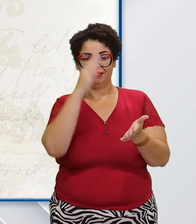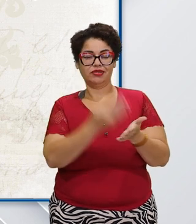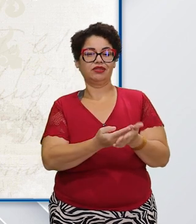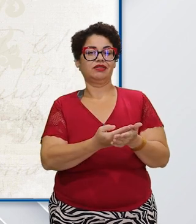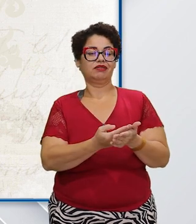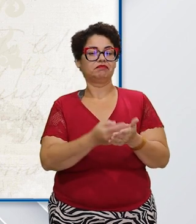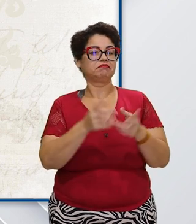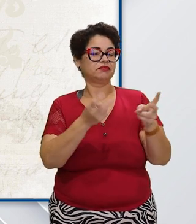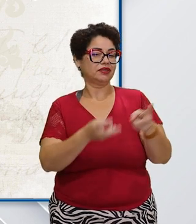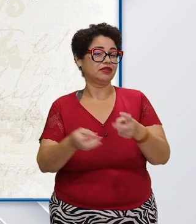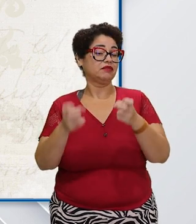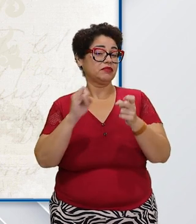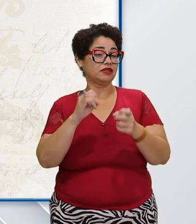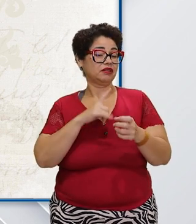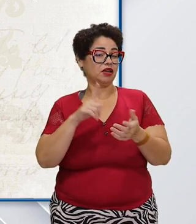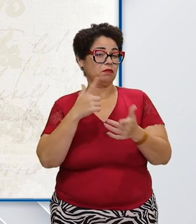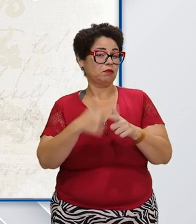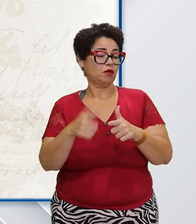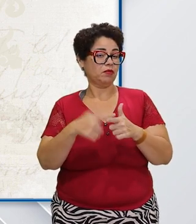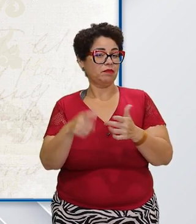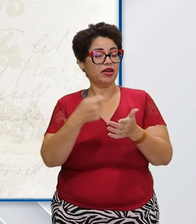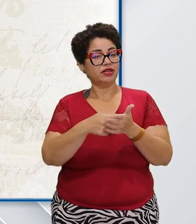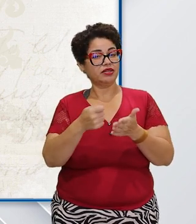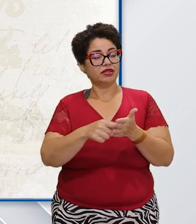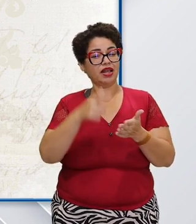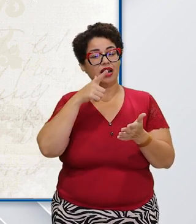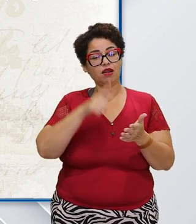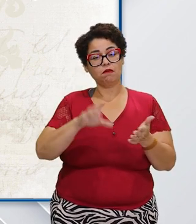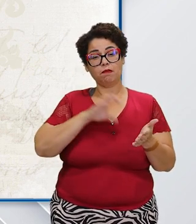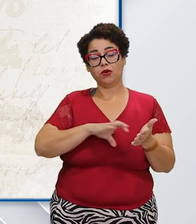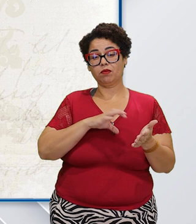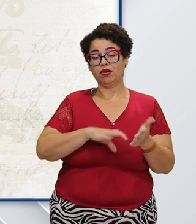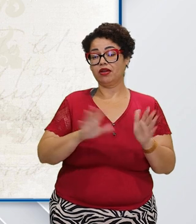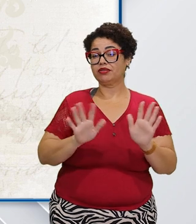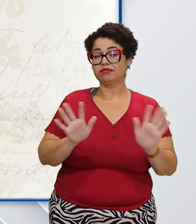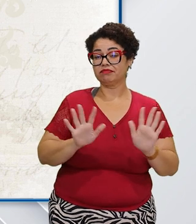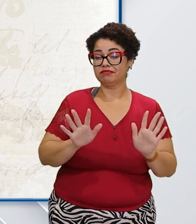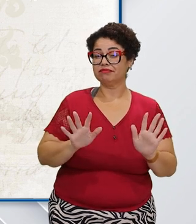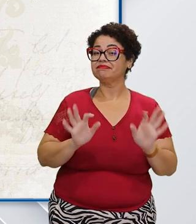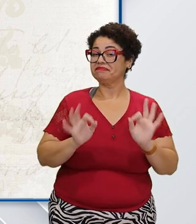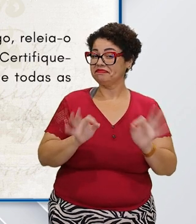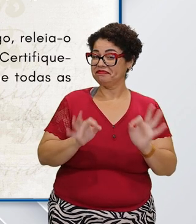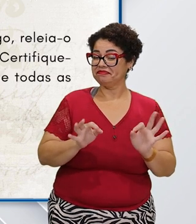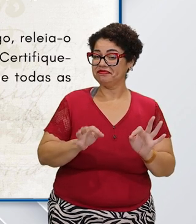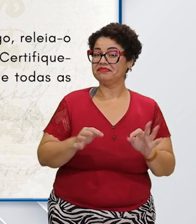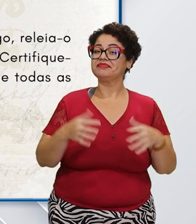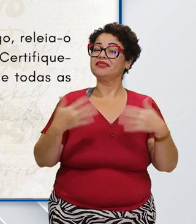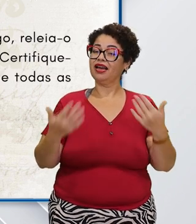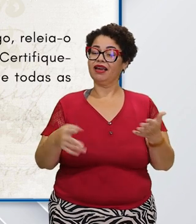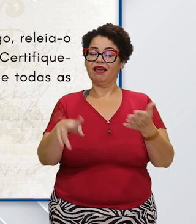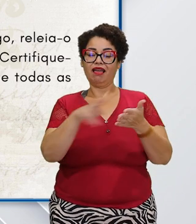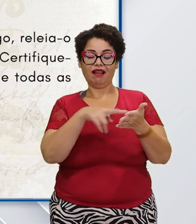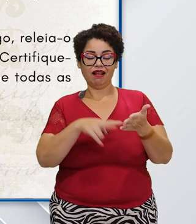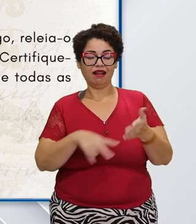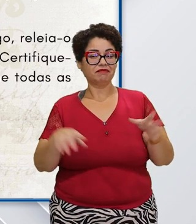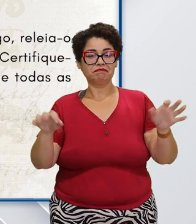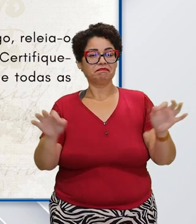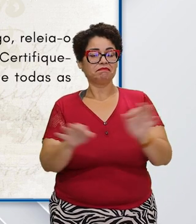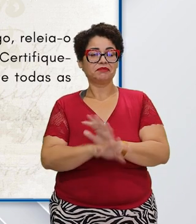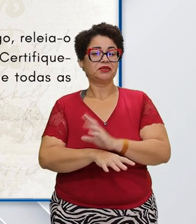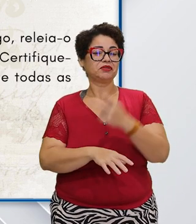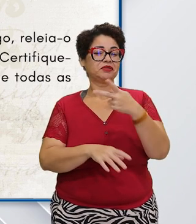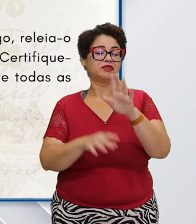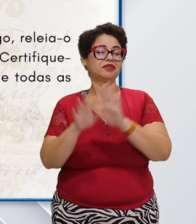leitor se há algum problema de escrita da língua portuguesa também não é verdade e aí